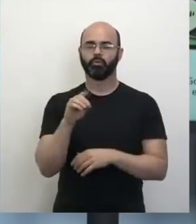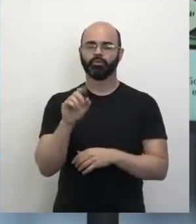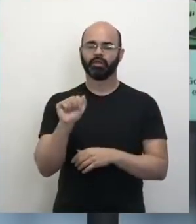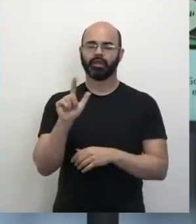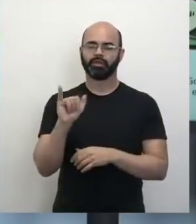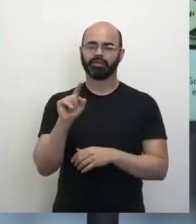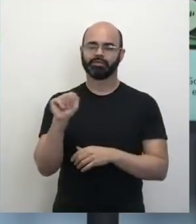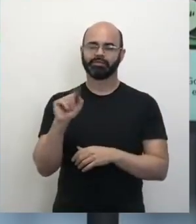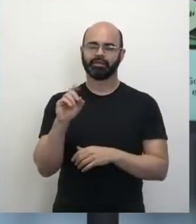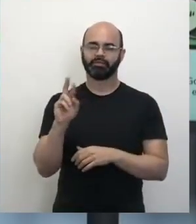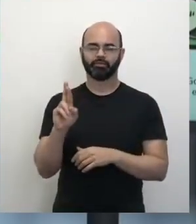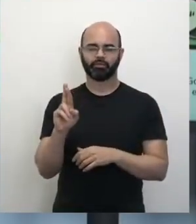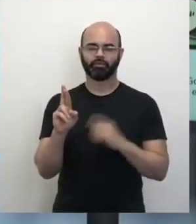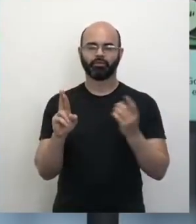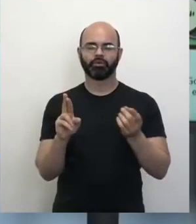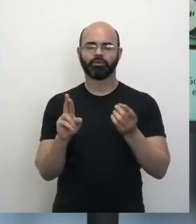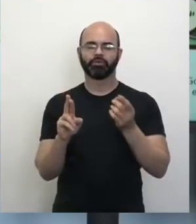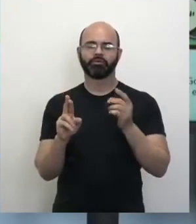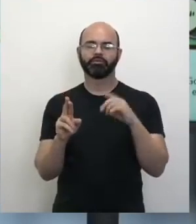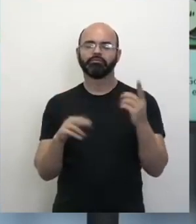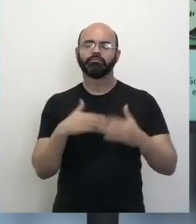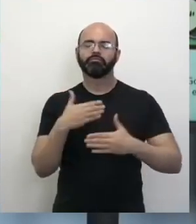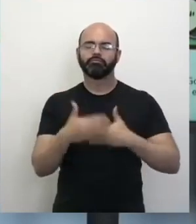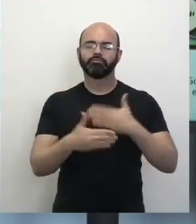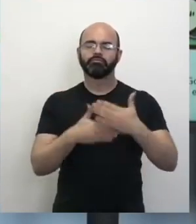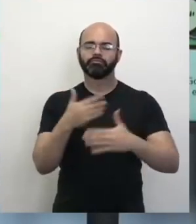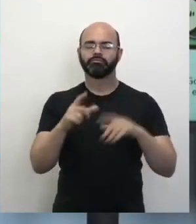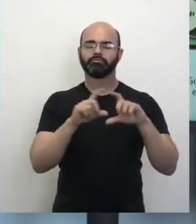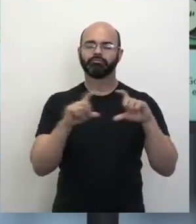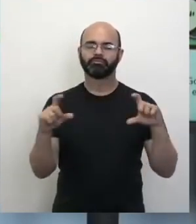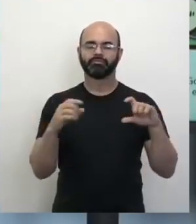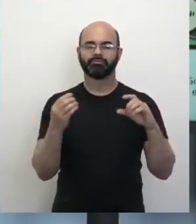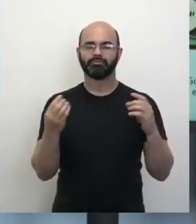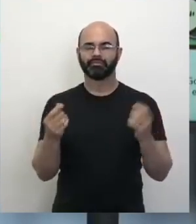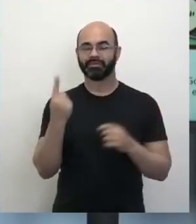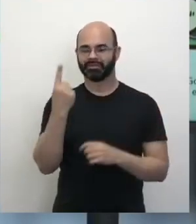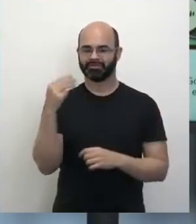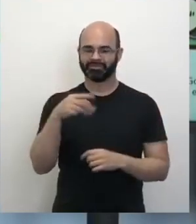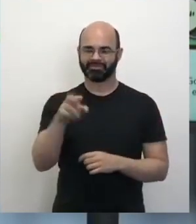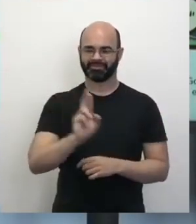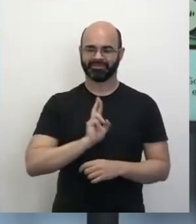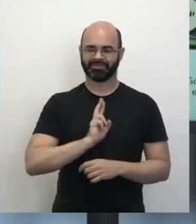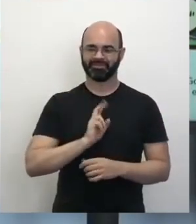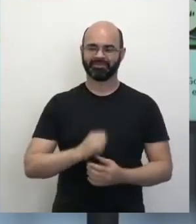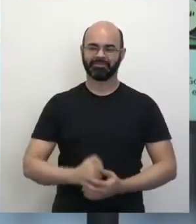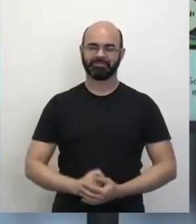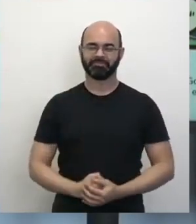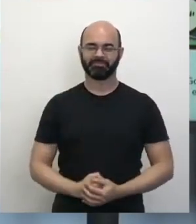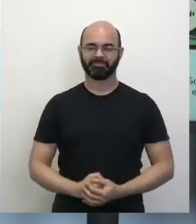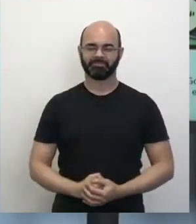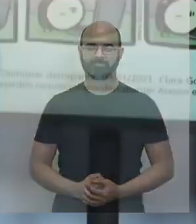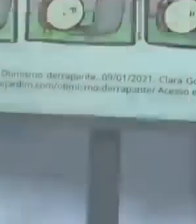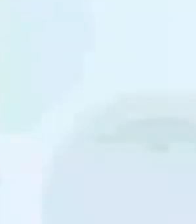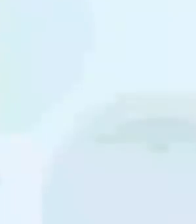aí ela vai causando no decorrer da tirinha? Então, vou dar também mais um minuto.